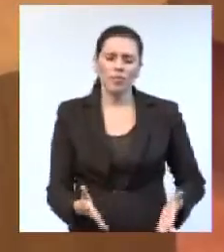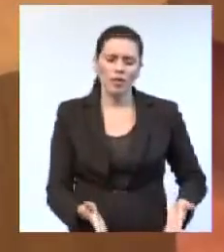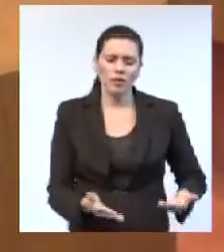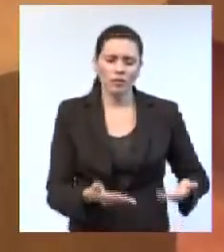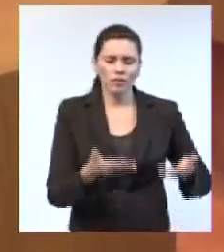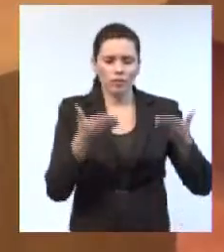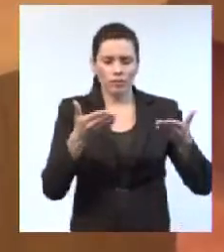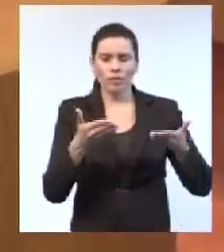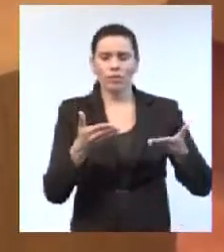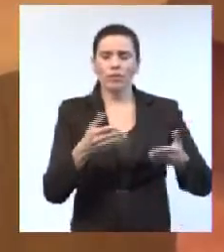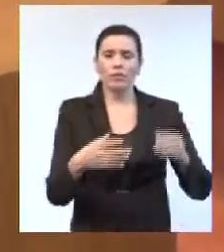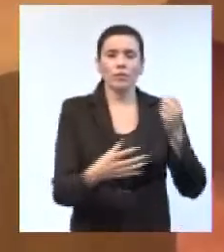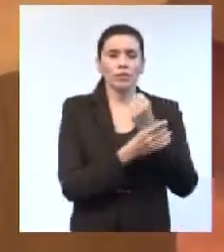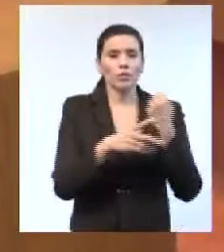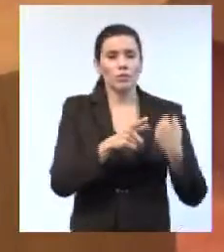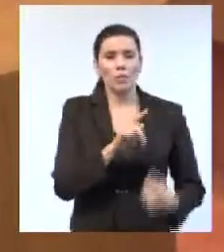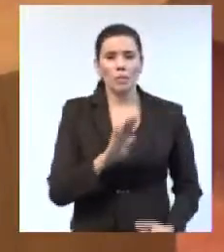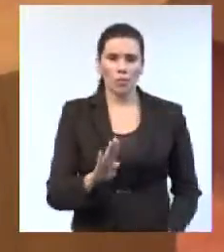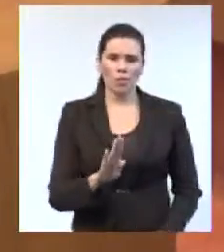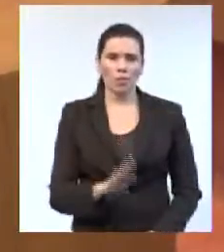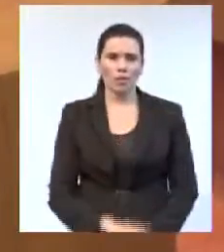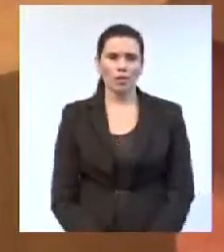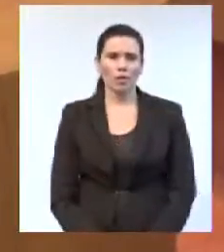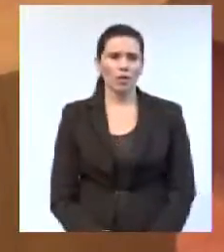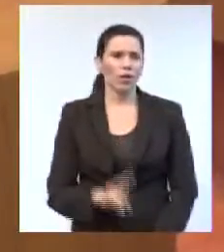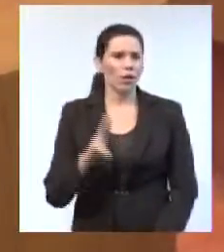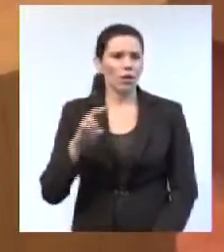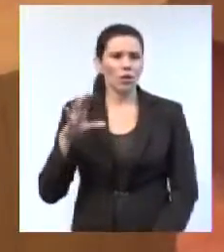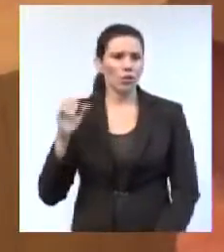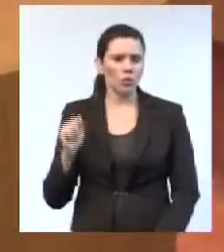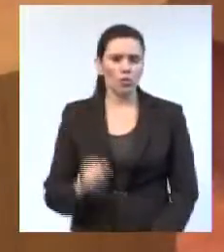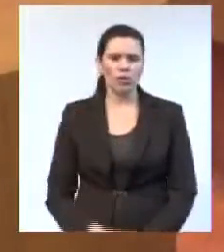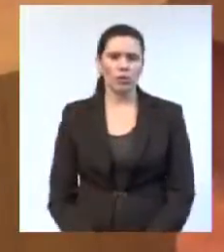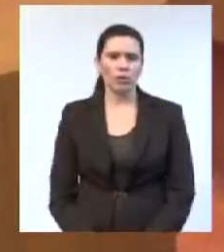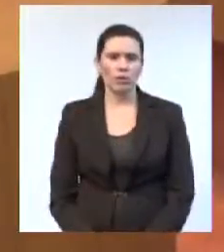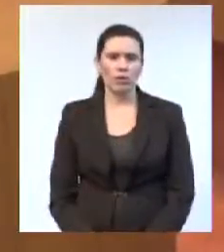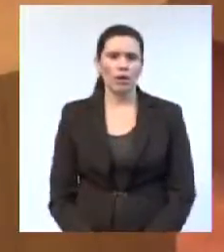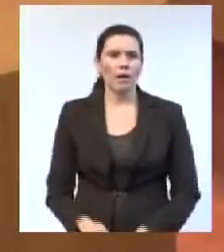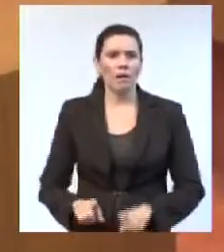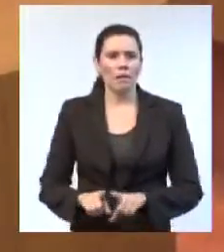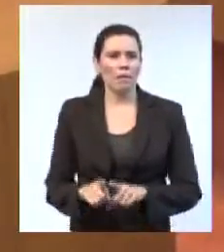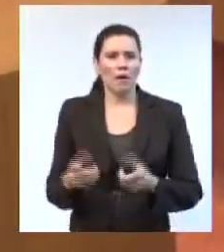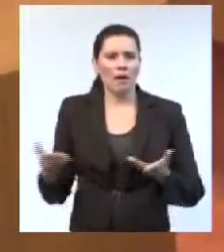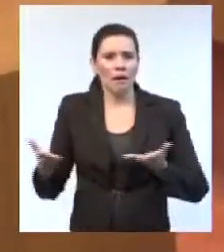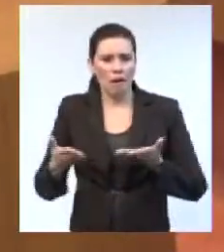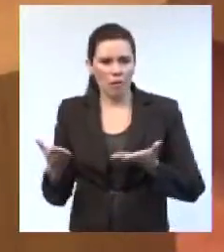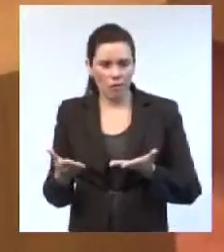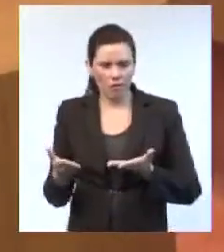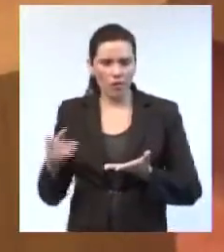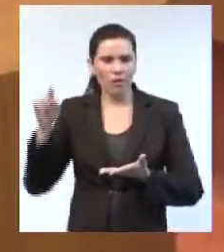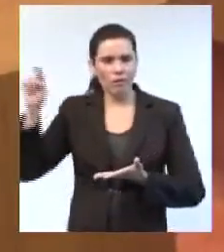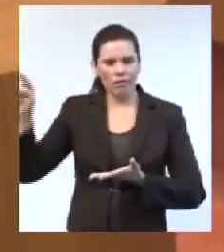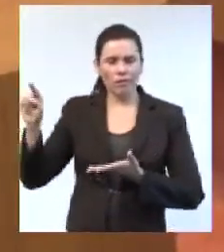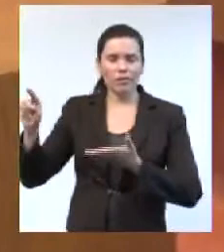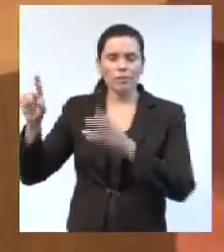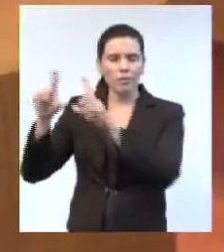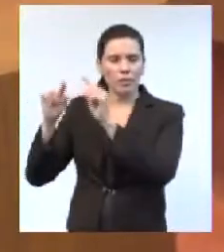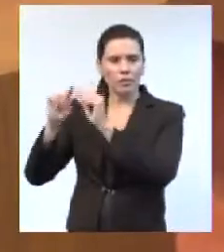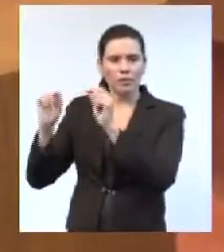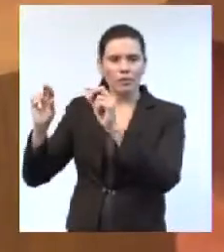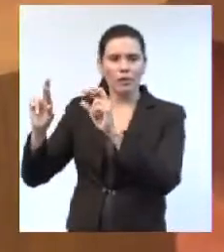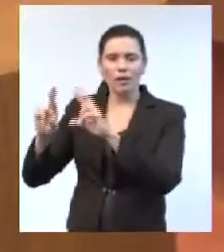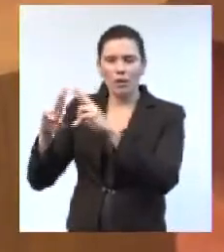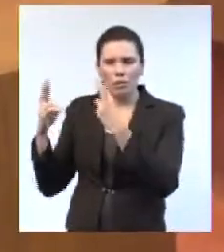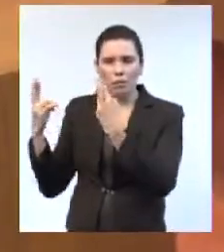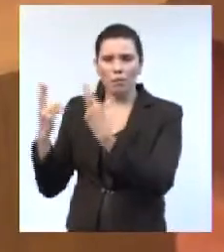dizer que aqui há necessidade de implantar. Isso me faz até acreditar, deputado Otelino, e aí eu não quero acreditar